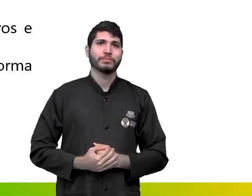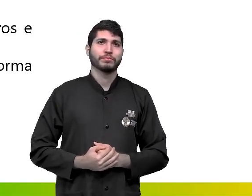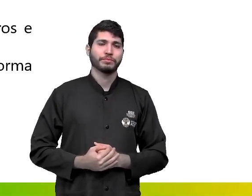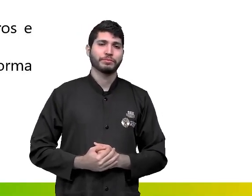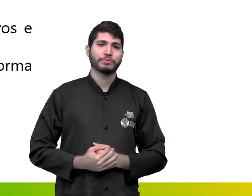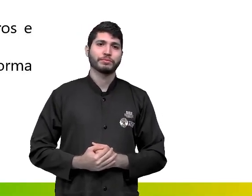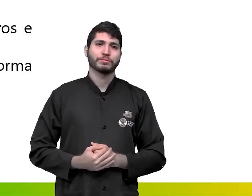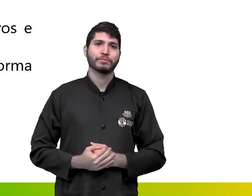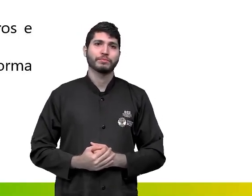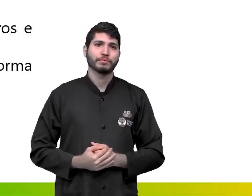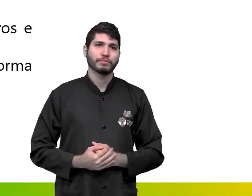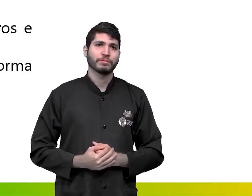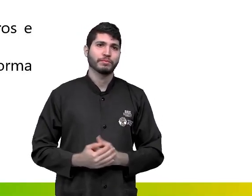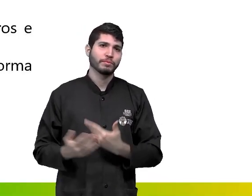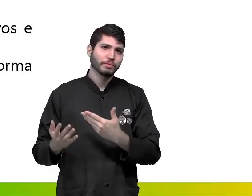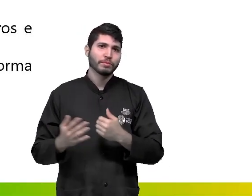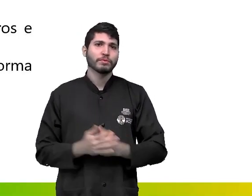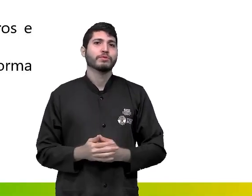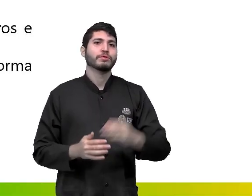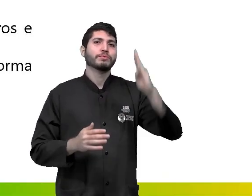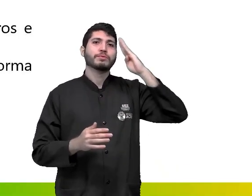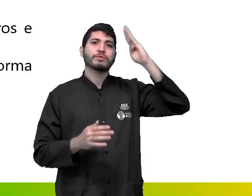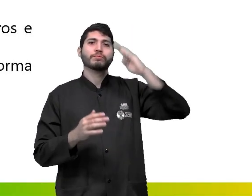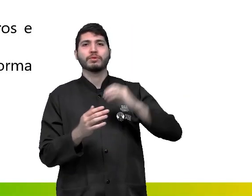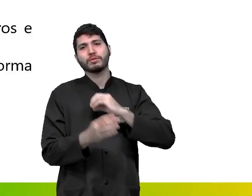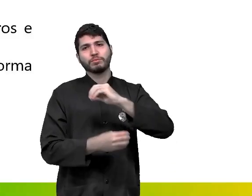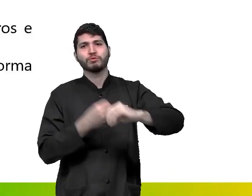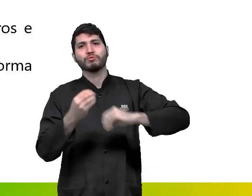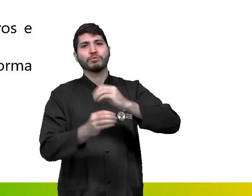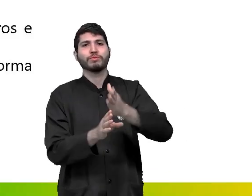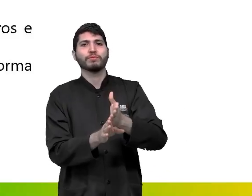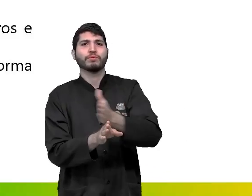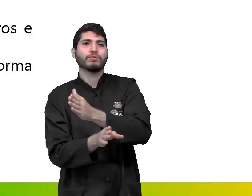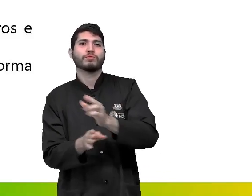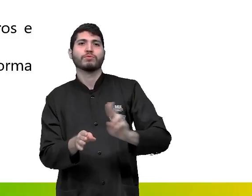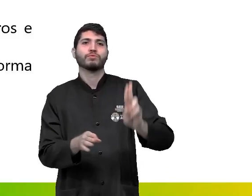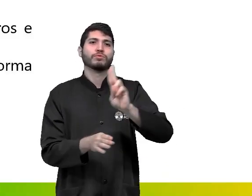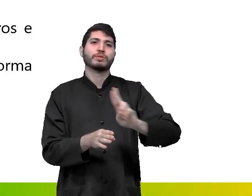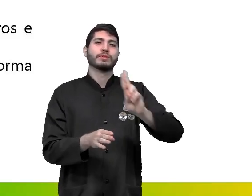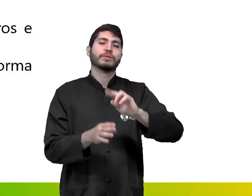Qual é uma das funções principais do portunhol na fronteira? Aí aqui tá